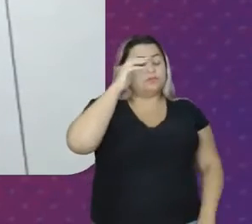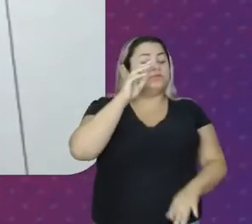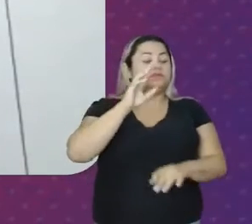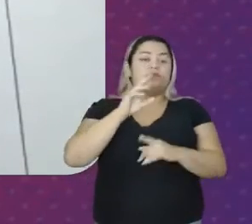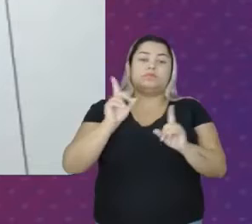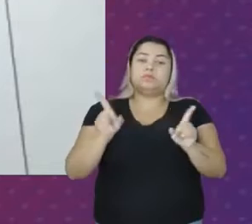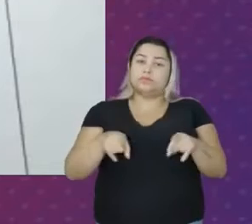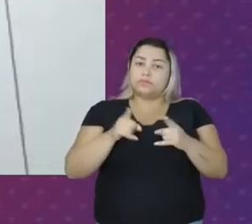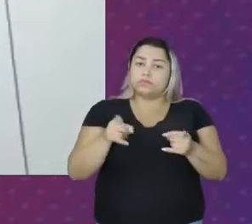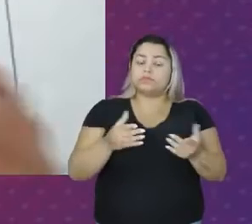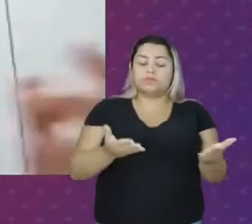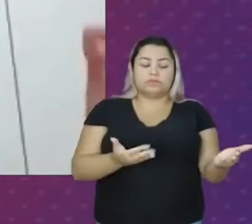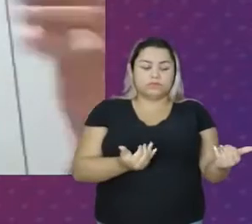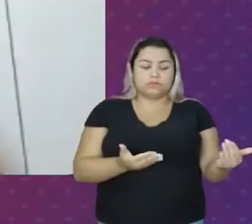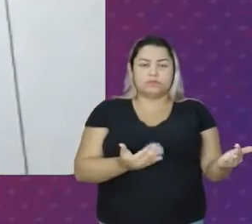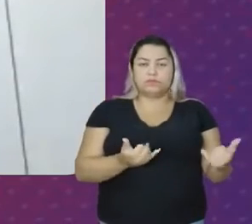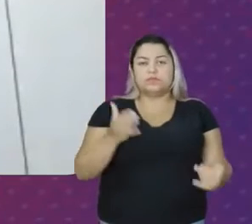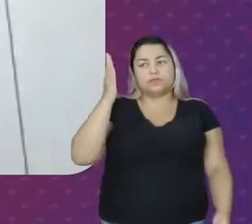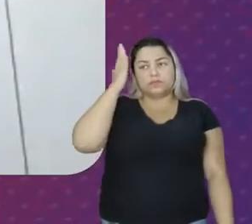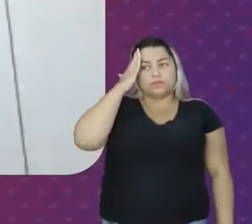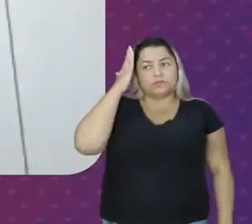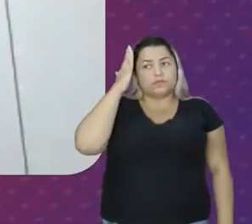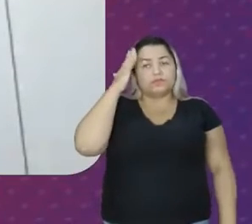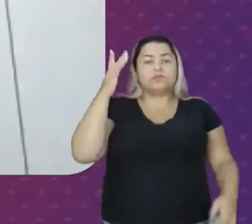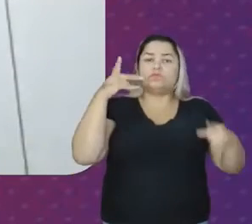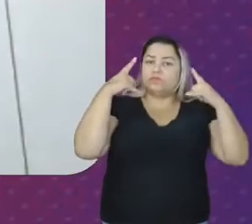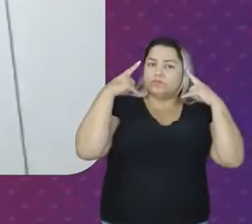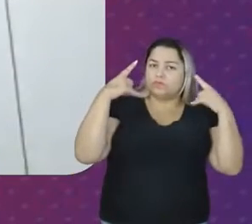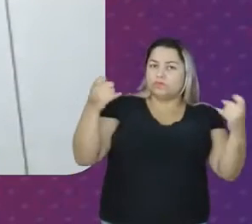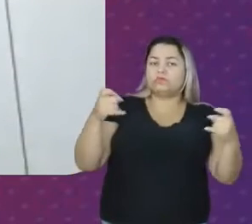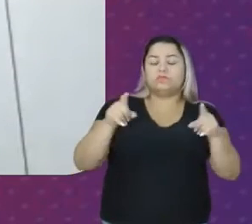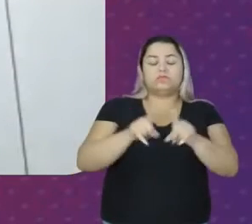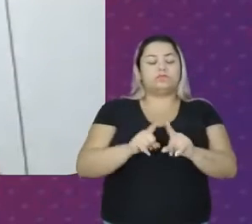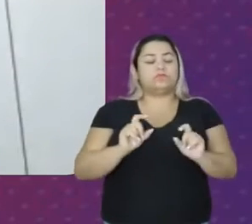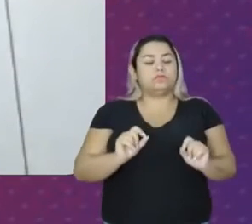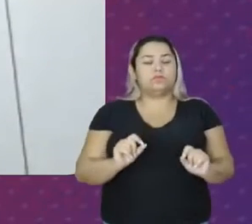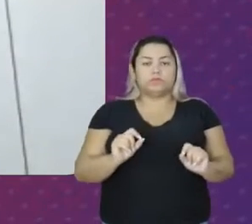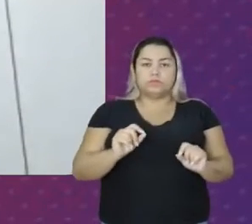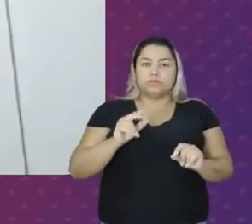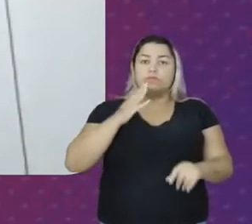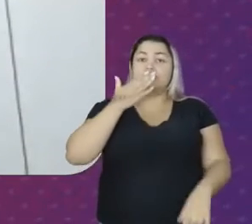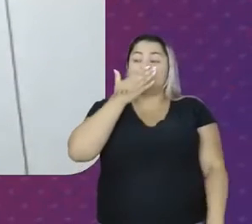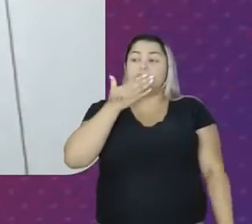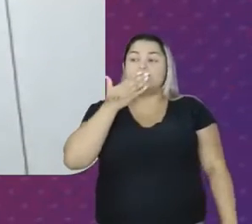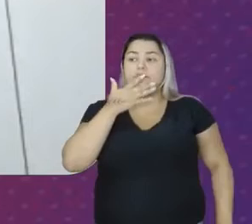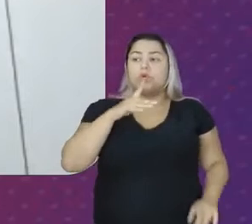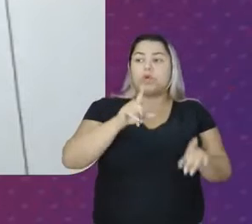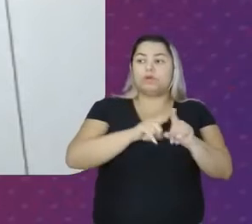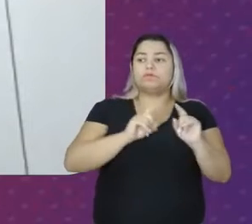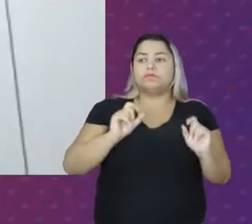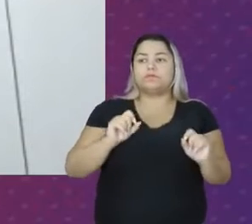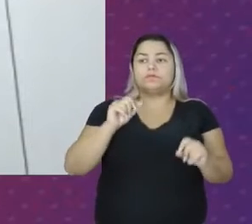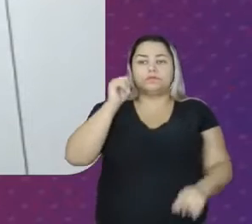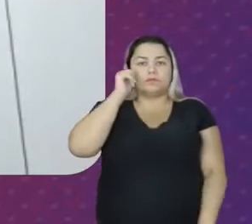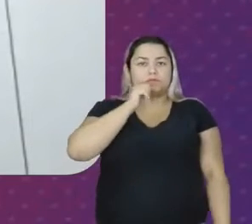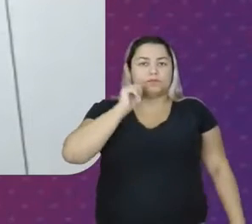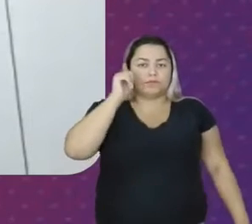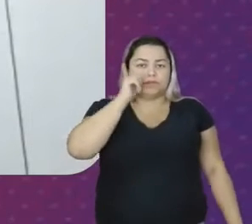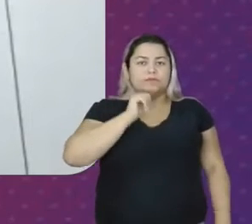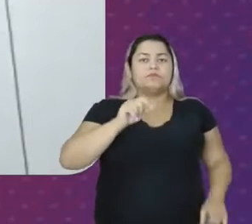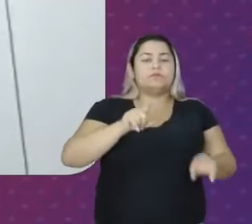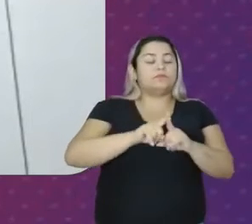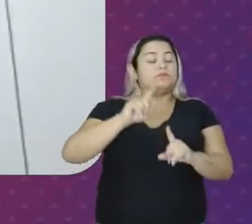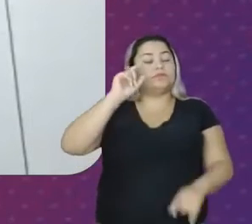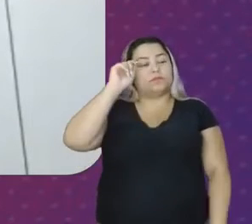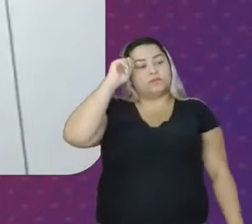trans, mulheres jovens, que nós sabemos que a violência política de gênero, raça e etnia, ela atinge sobretudo essas mulheres, né, as mulheres